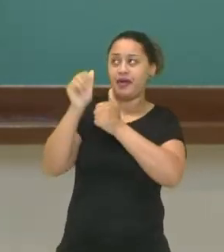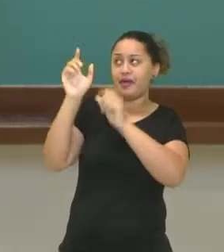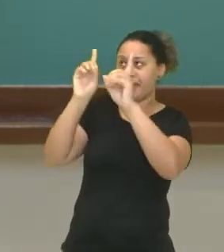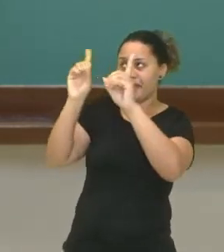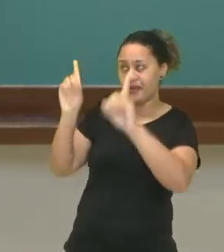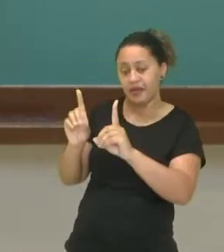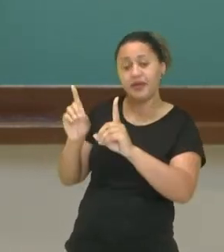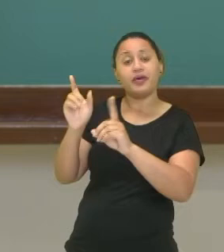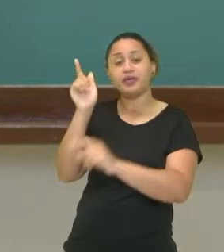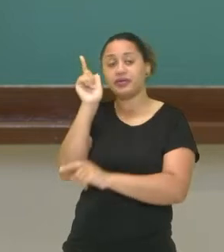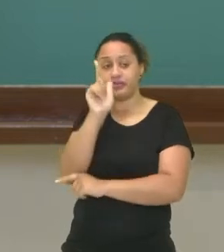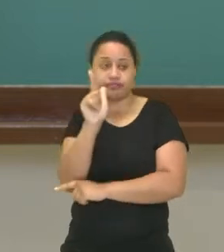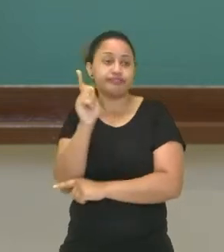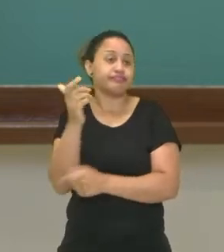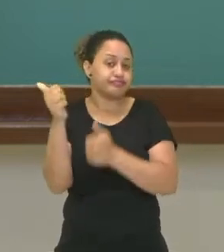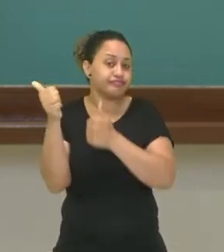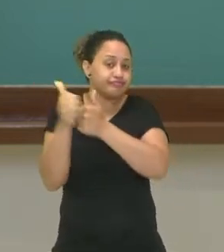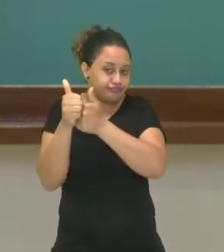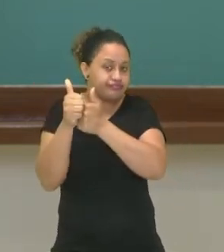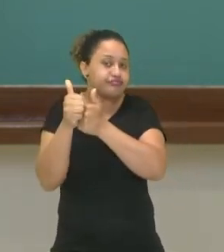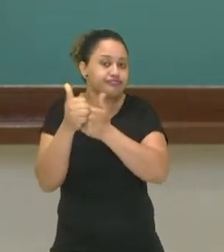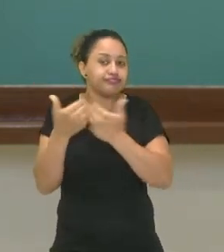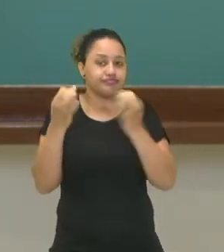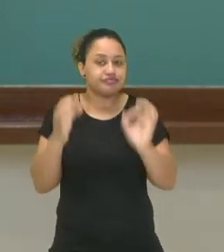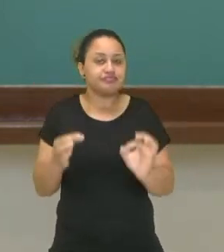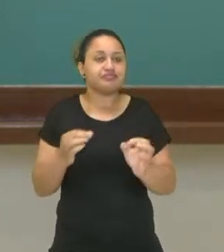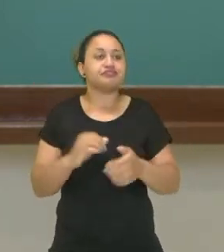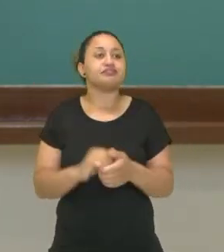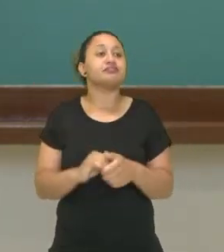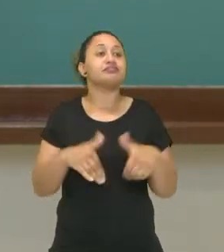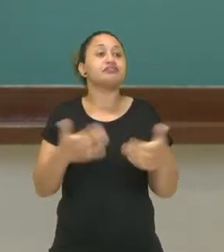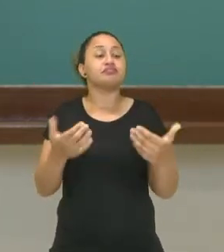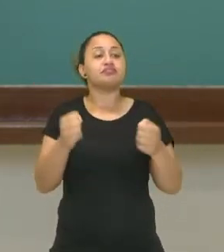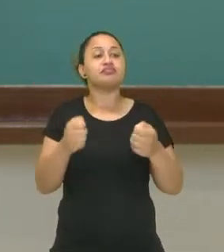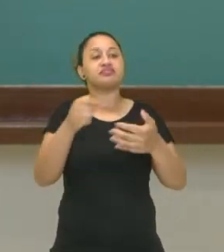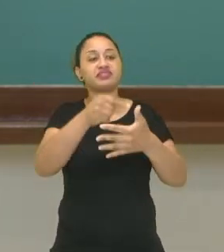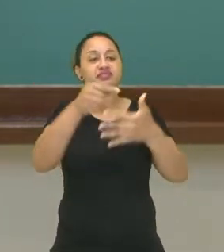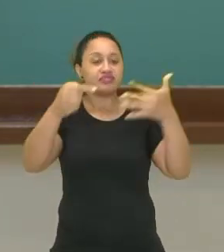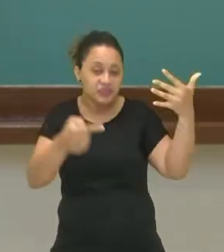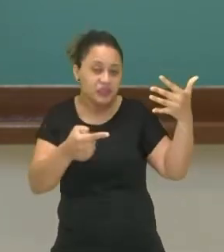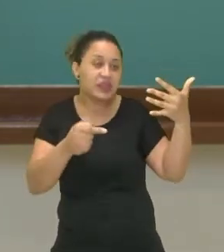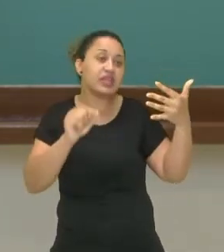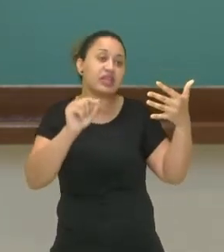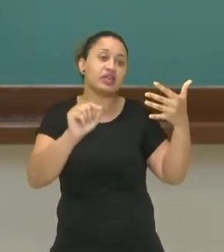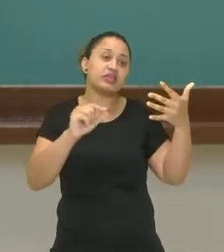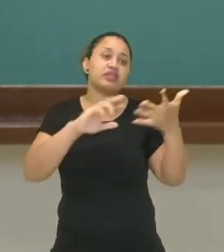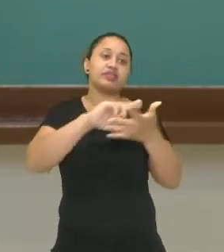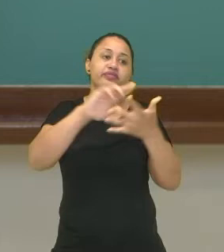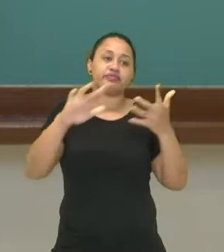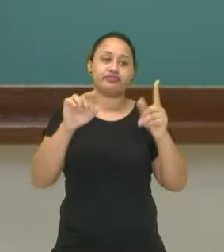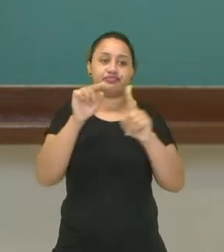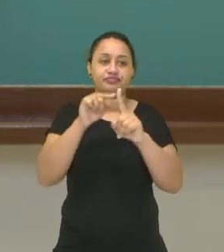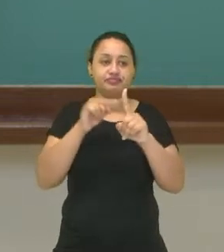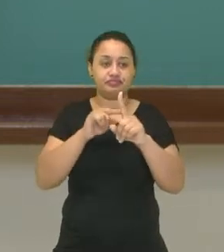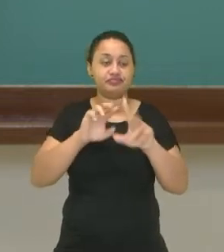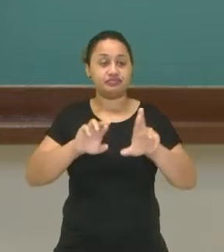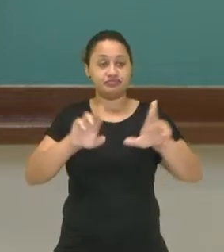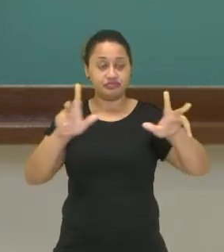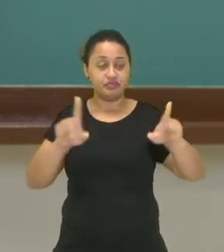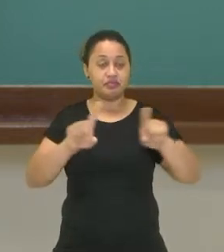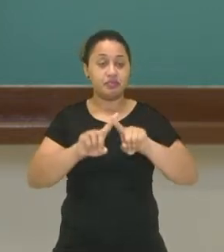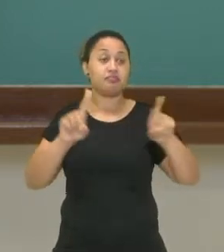estarei. Então, nós podemos classificar a ginástica de diversas maneiras,